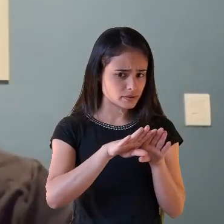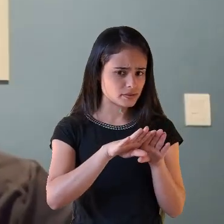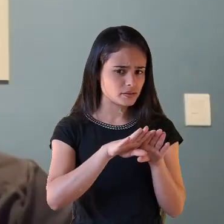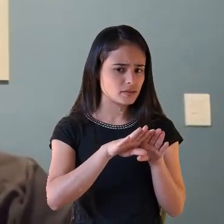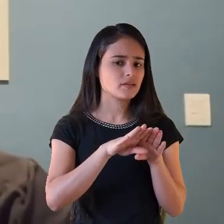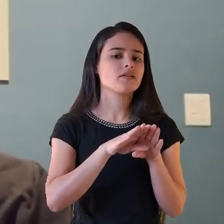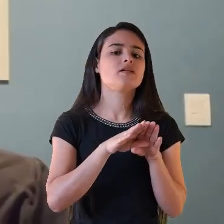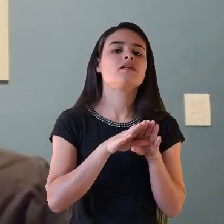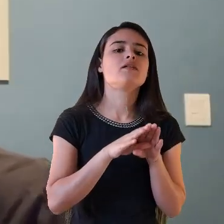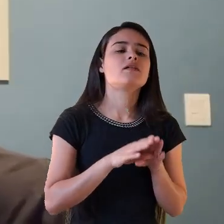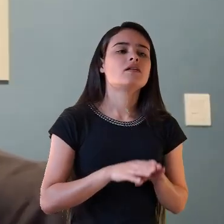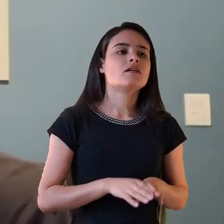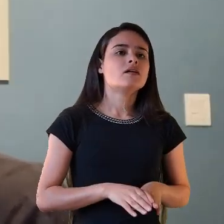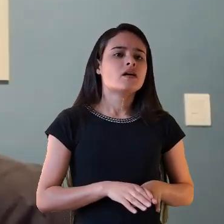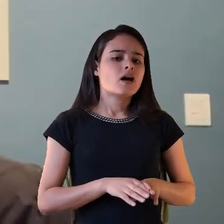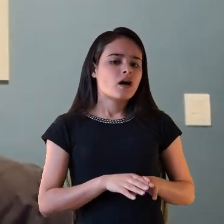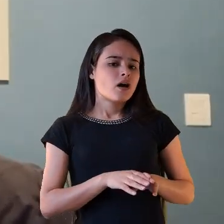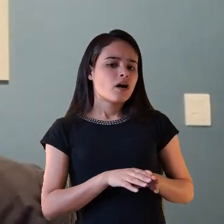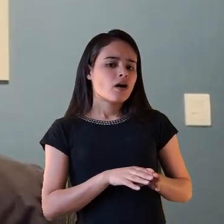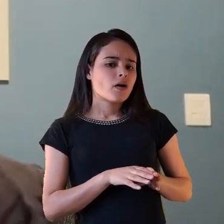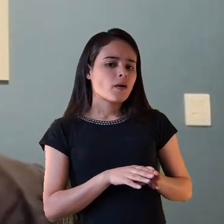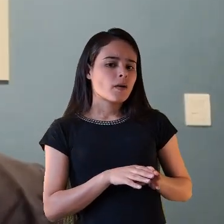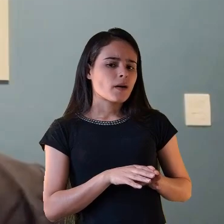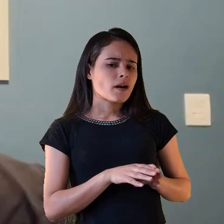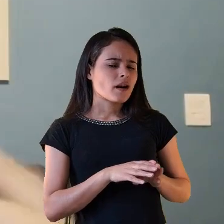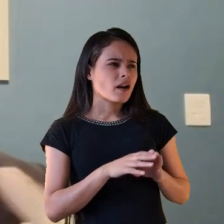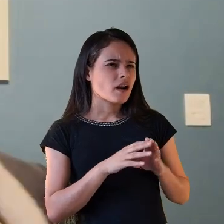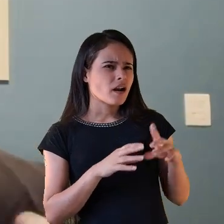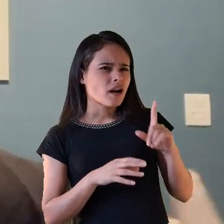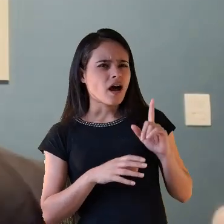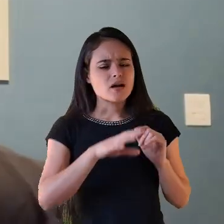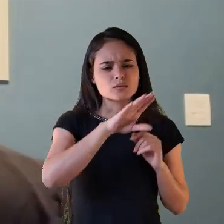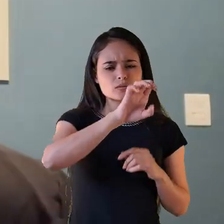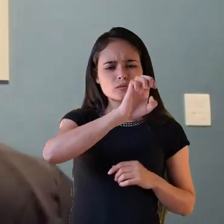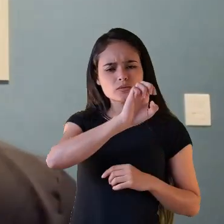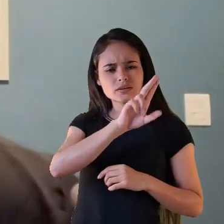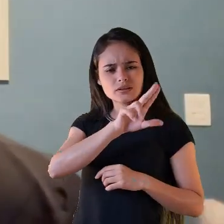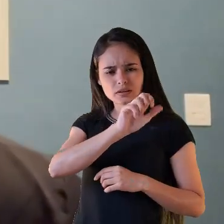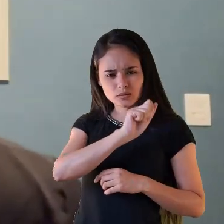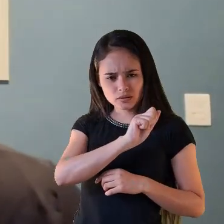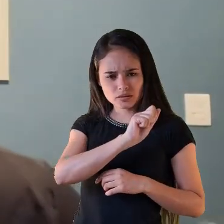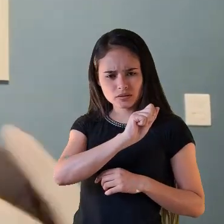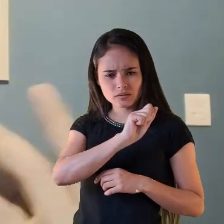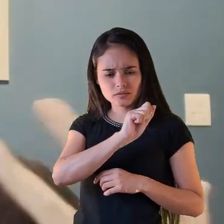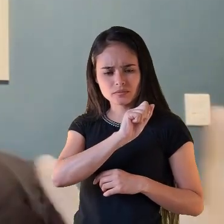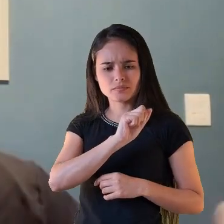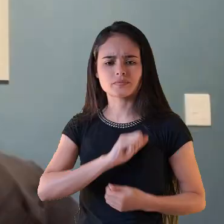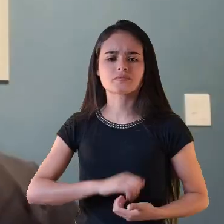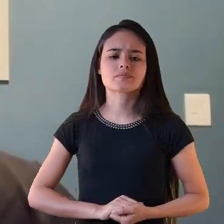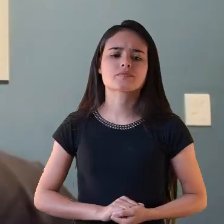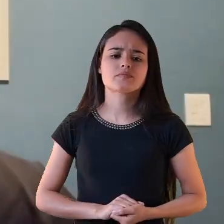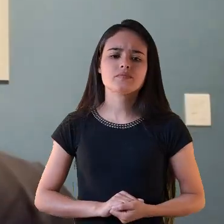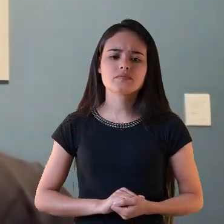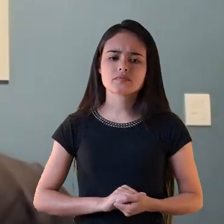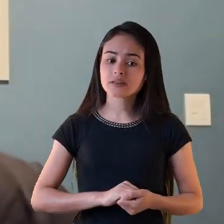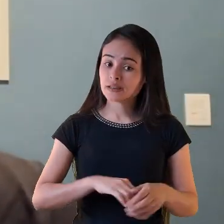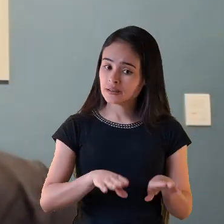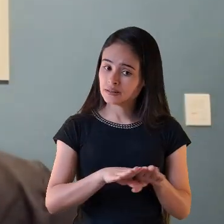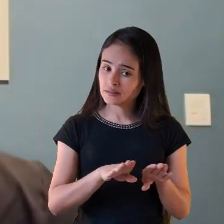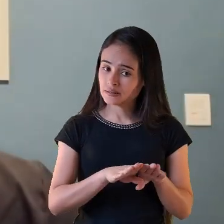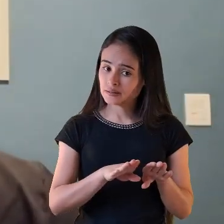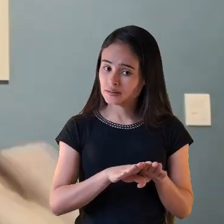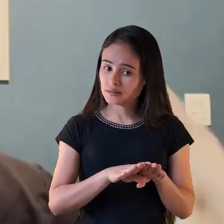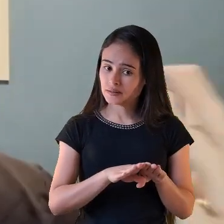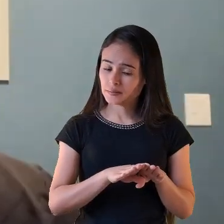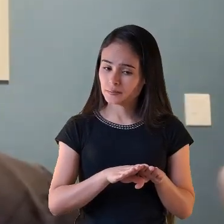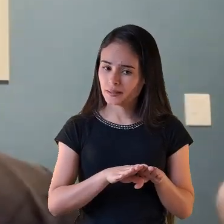o primeiro navio com africanos escravizados, e aí o que eles propõem é que a data de fundação, de forma simbólica eles propõem isso, que